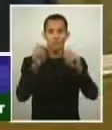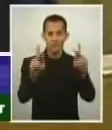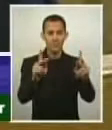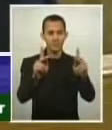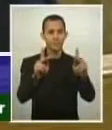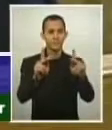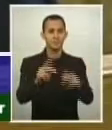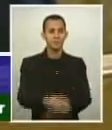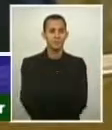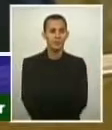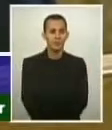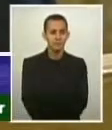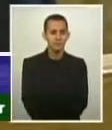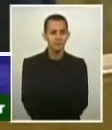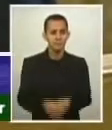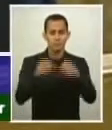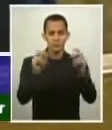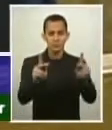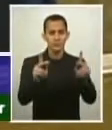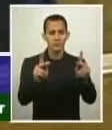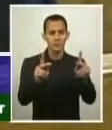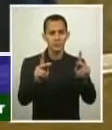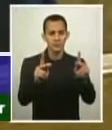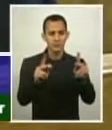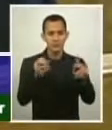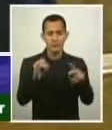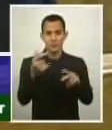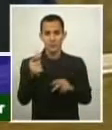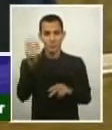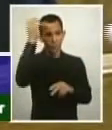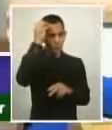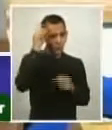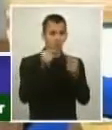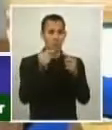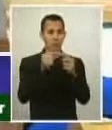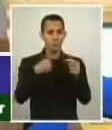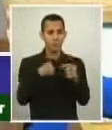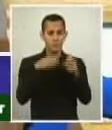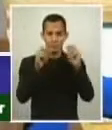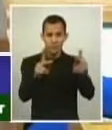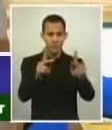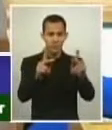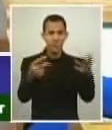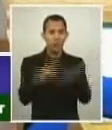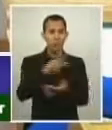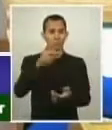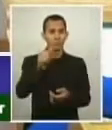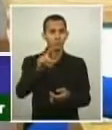então tá bom então está tudo tranquilo a culpa também se não estiver de vocês que concordar é assim que funciona no